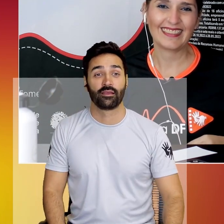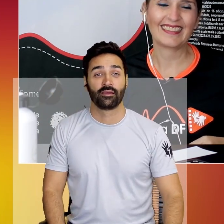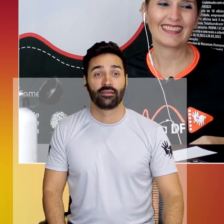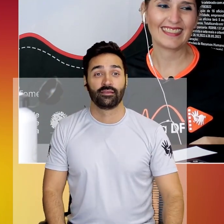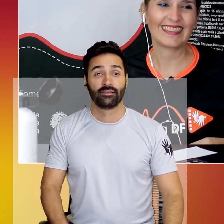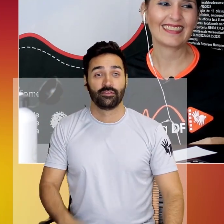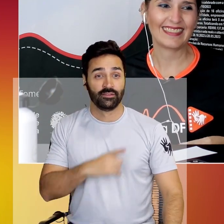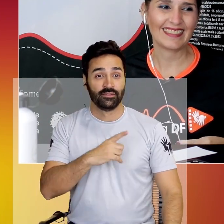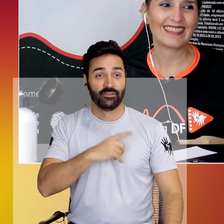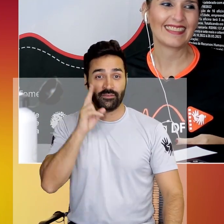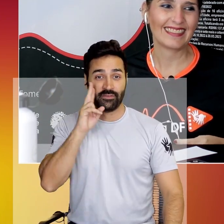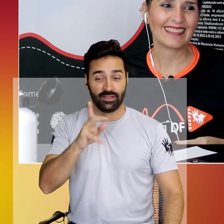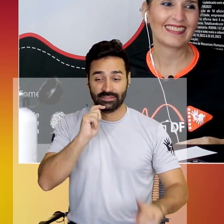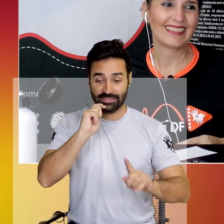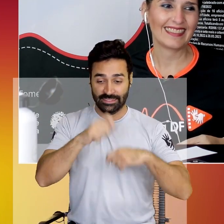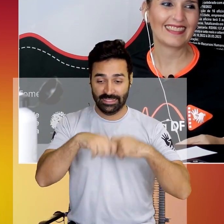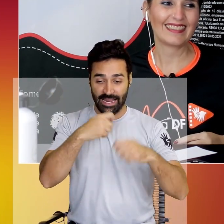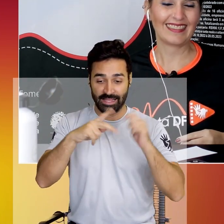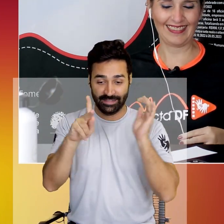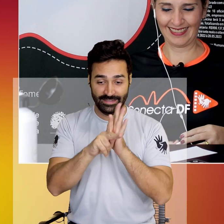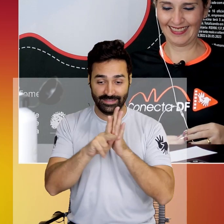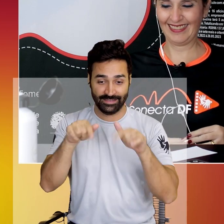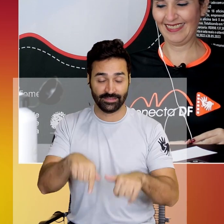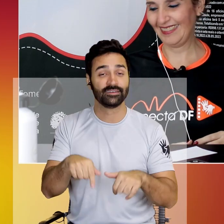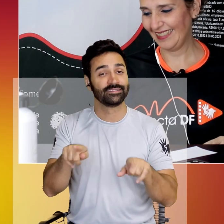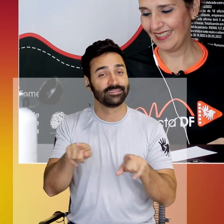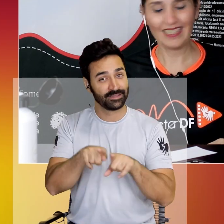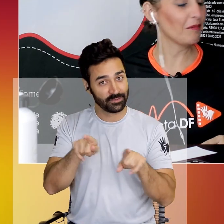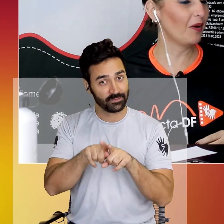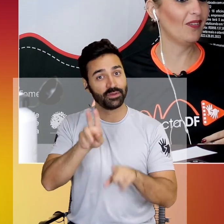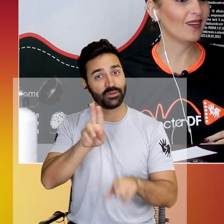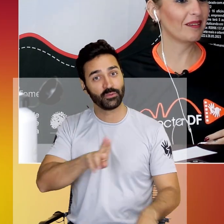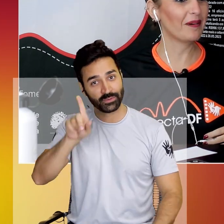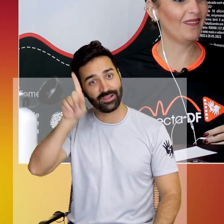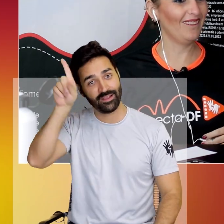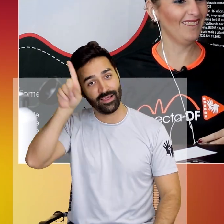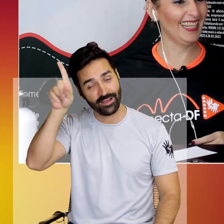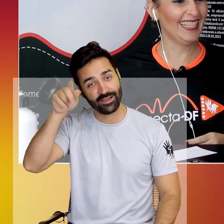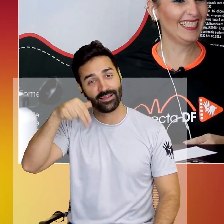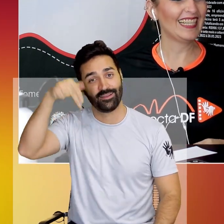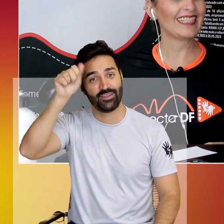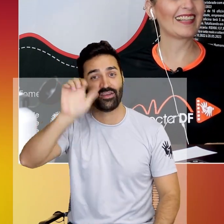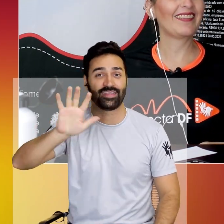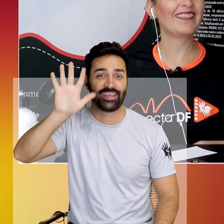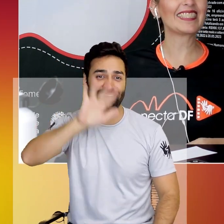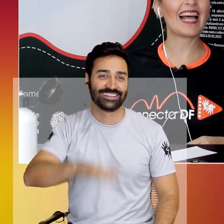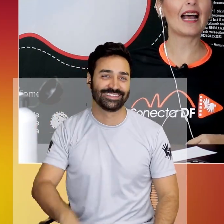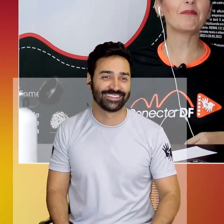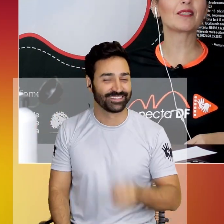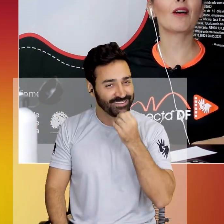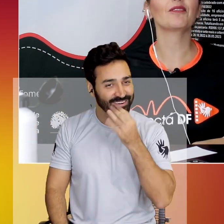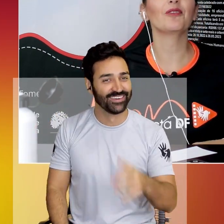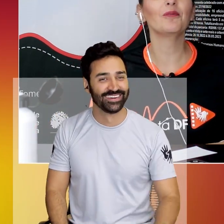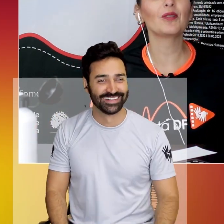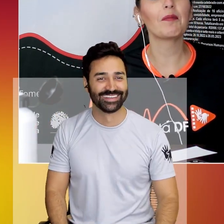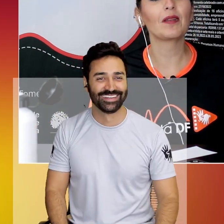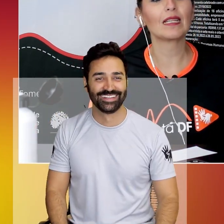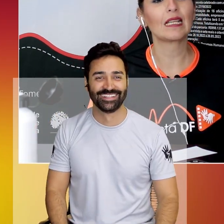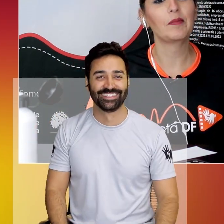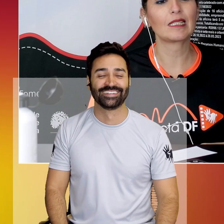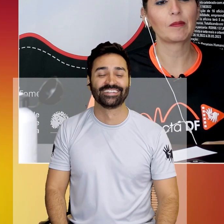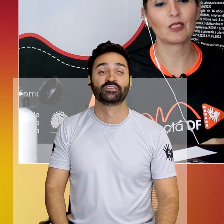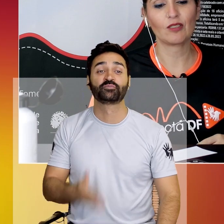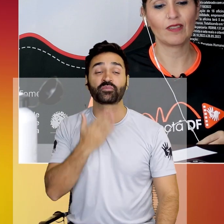esses sinais que são daqui, que também a gente usa lá. Que bom, que bom. Então vamos lá. Pessoal, todo mundo abrindo